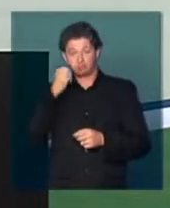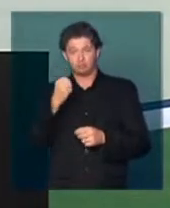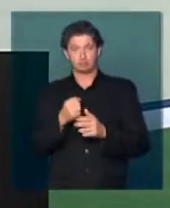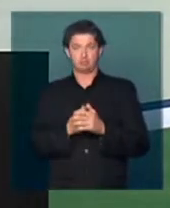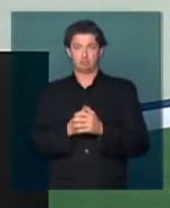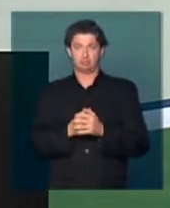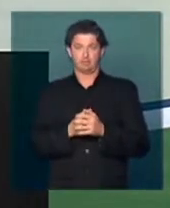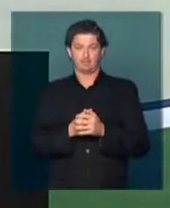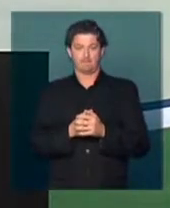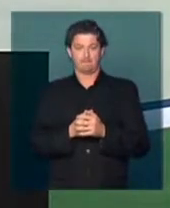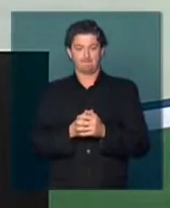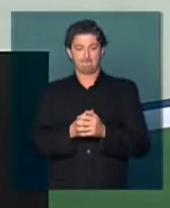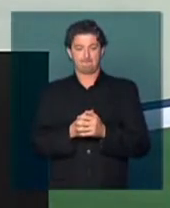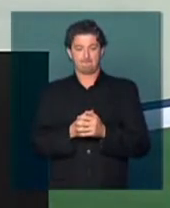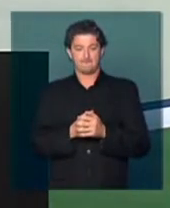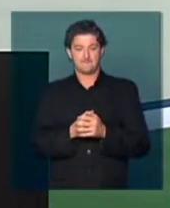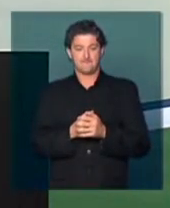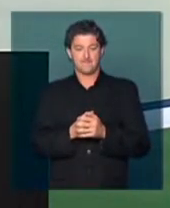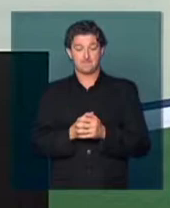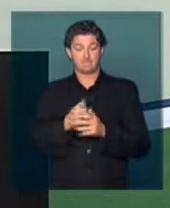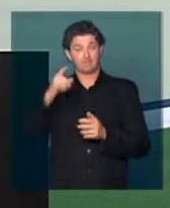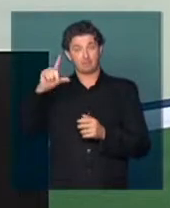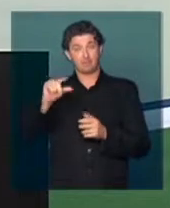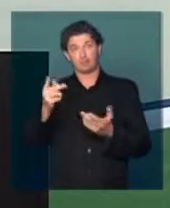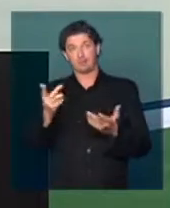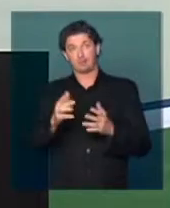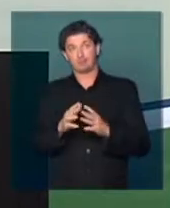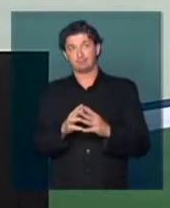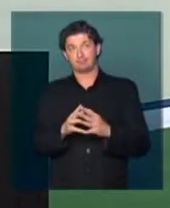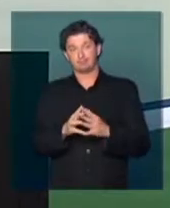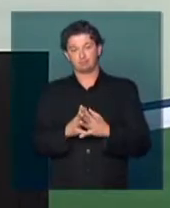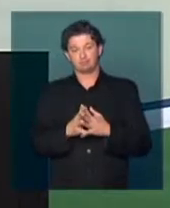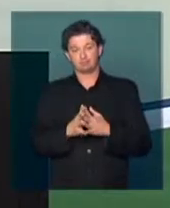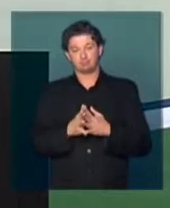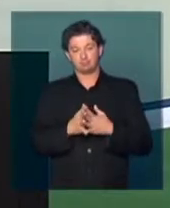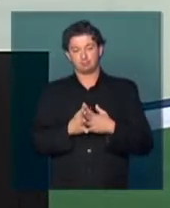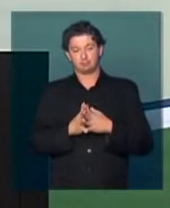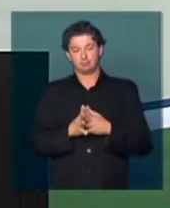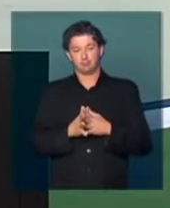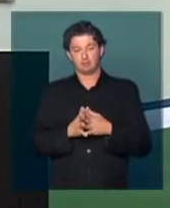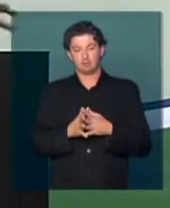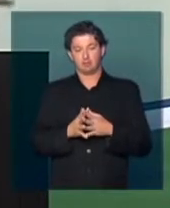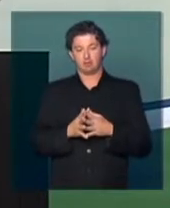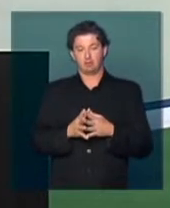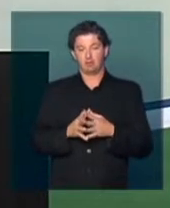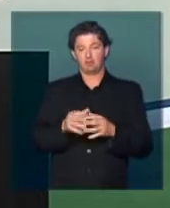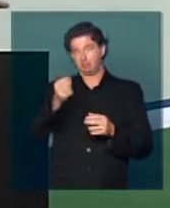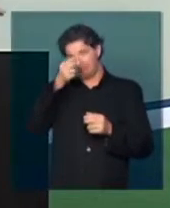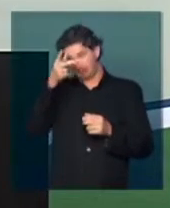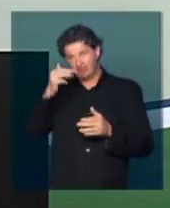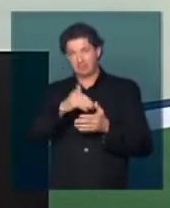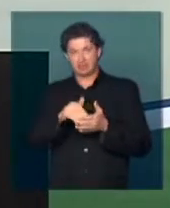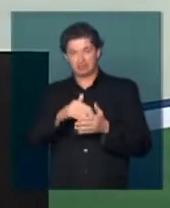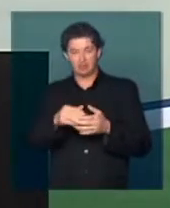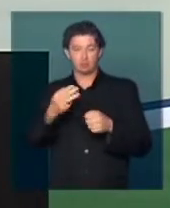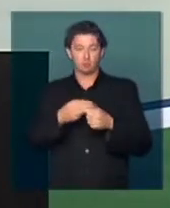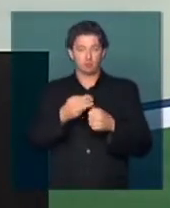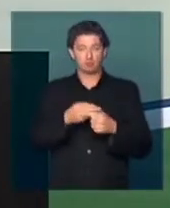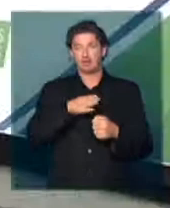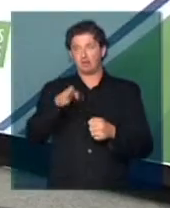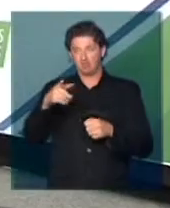total. Vai diminuir a via crucis a Brasília de prefeitos e secretários municipais,